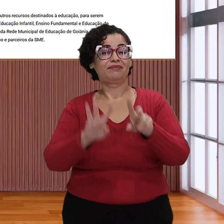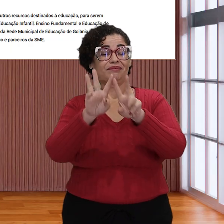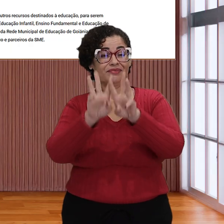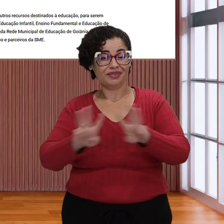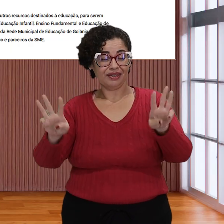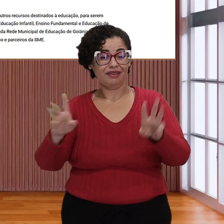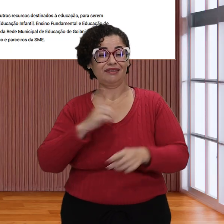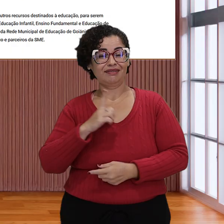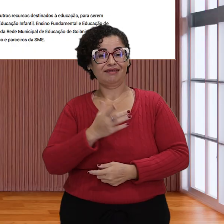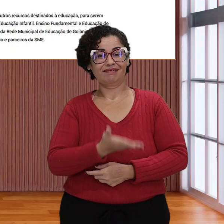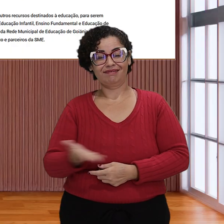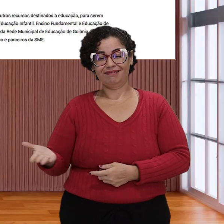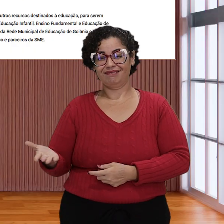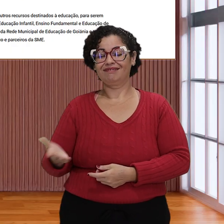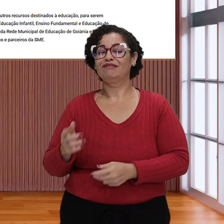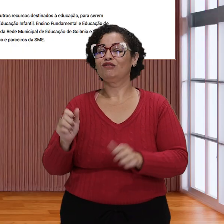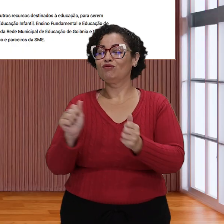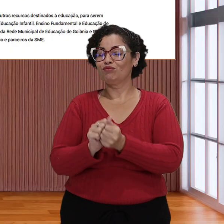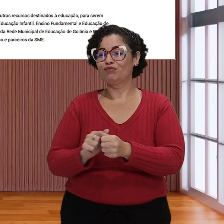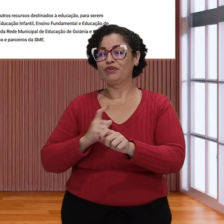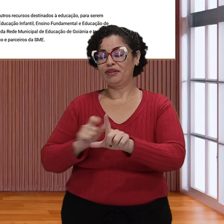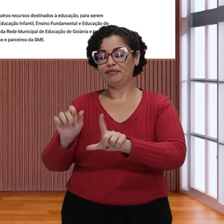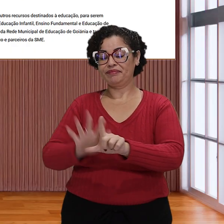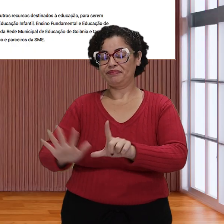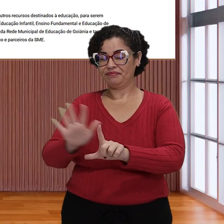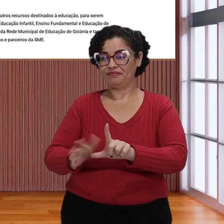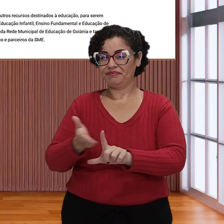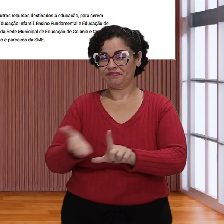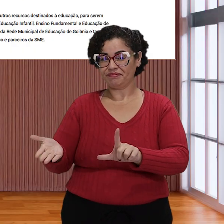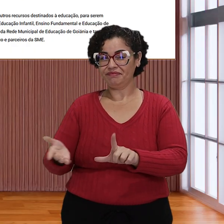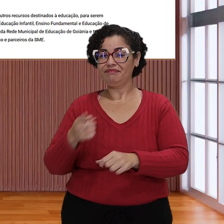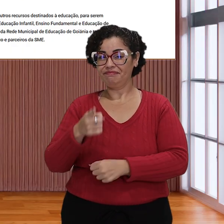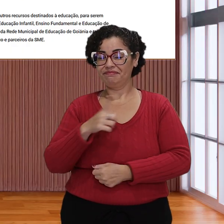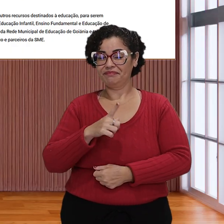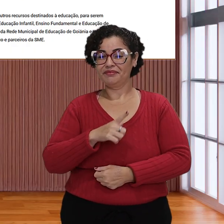O site está aparecendo na sua telinha junto com o QR Code.